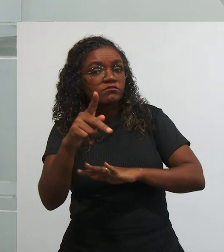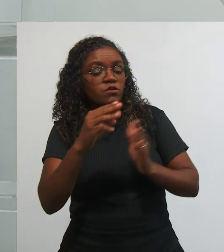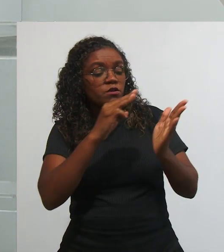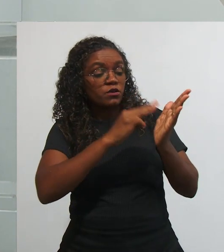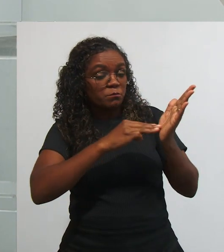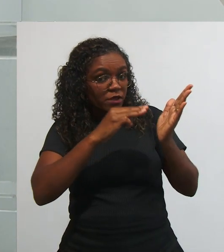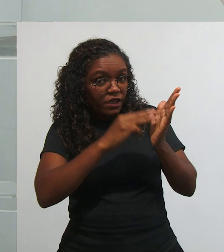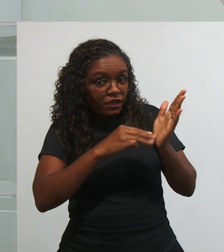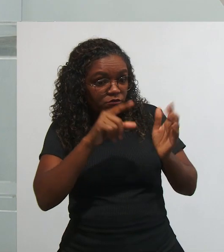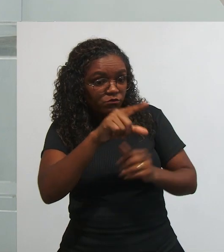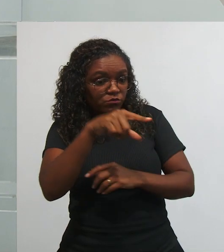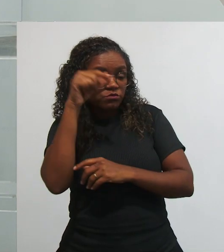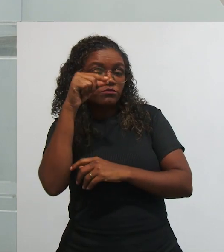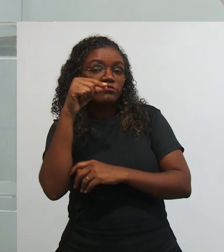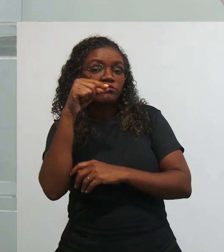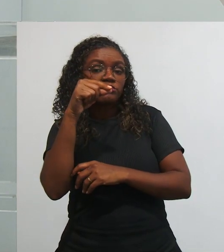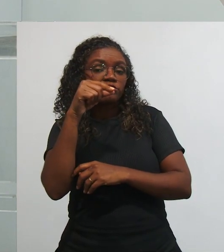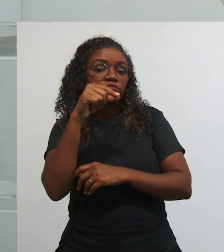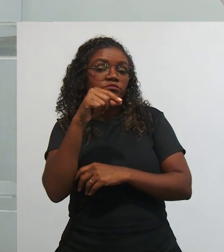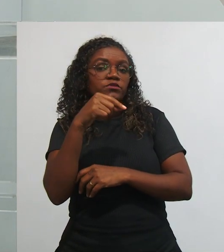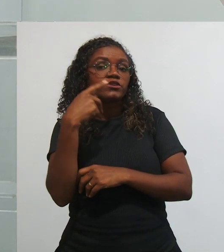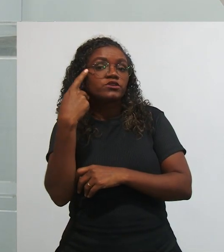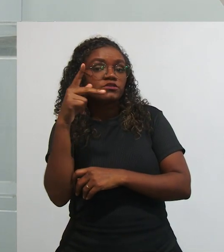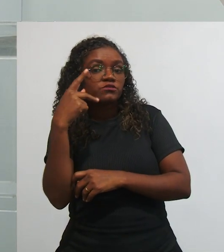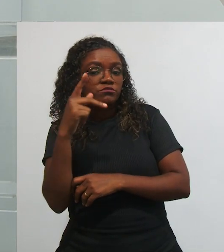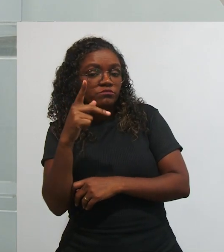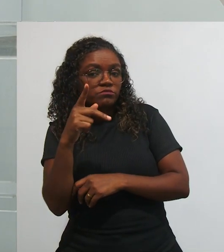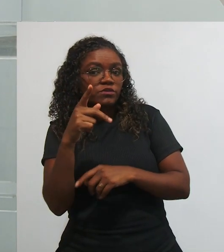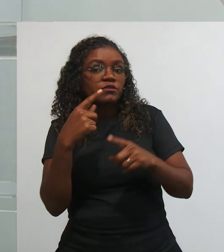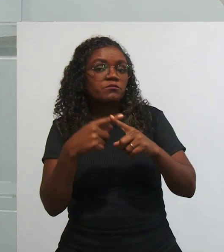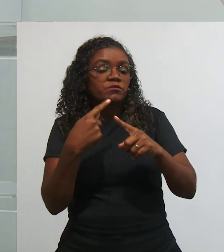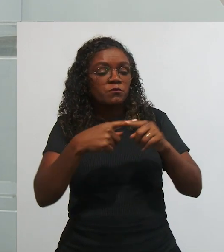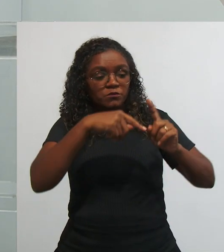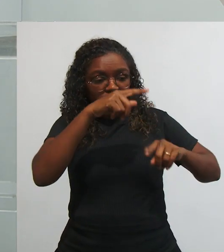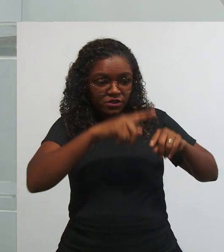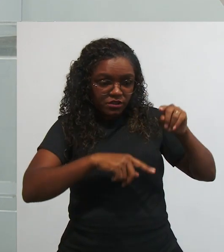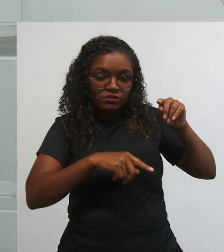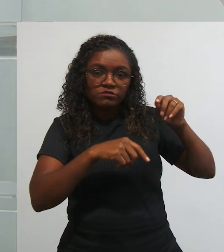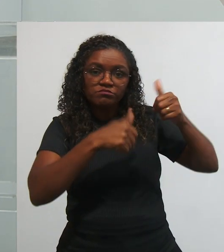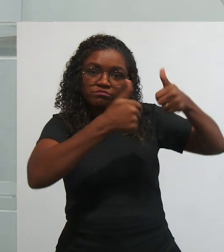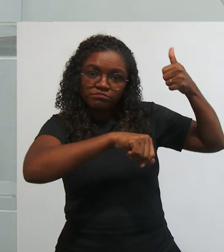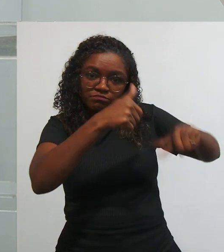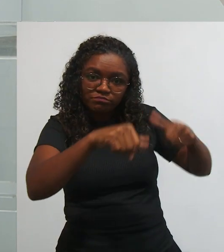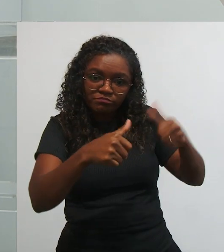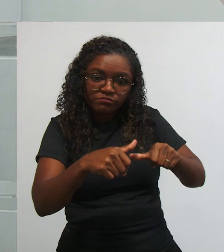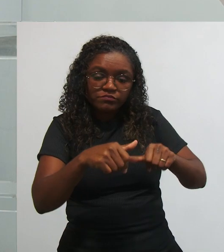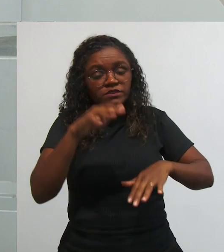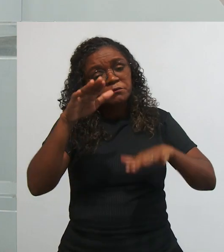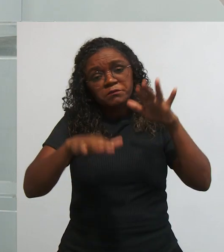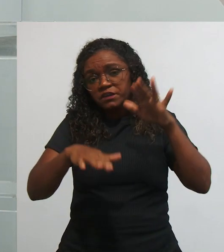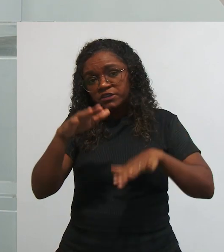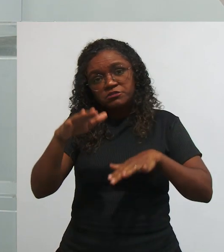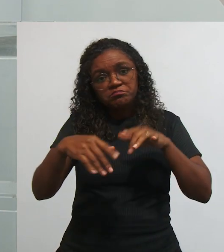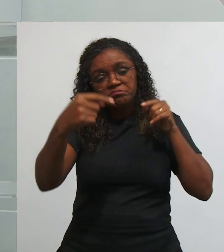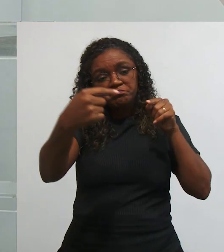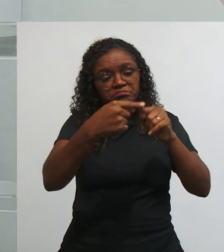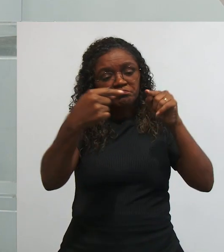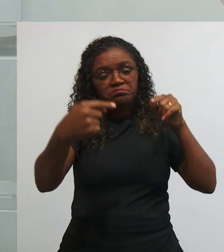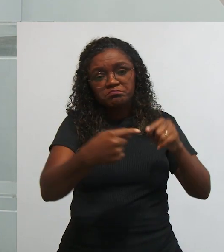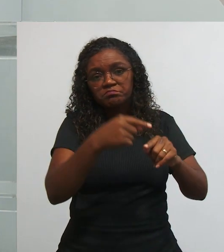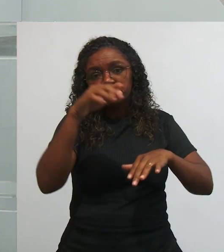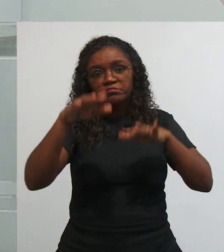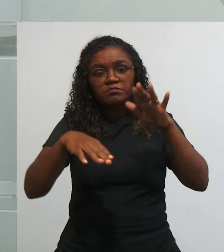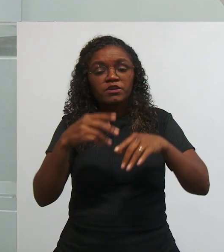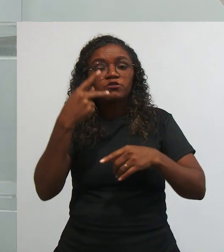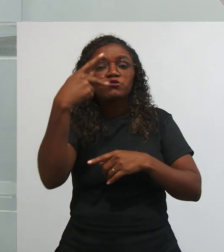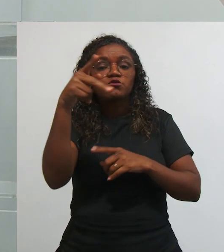do método que você vai utilizar para abordar um objeto depende do seu objeto, depende